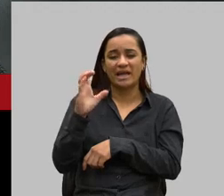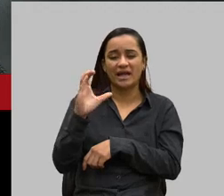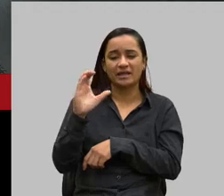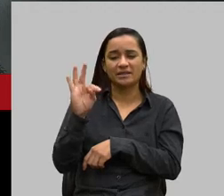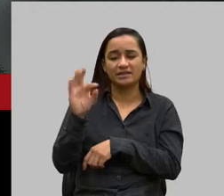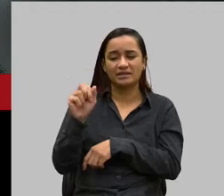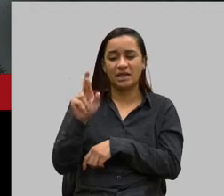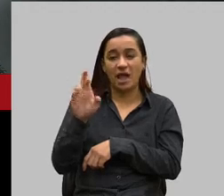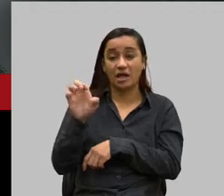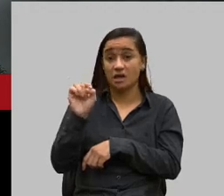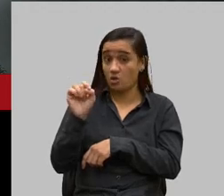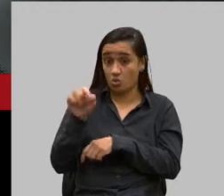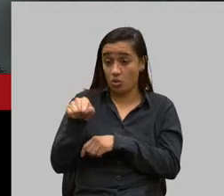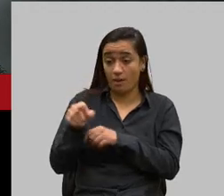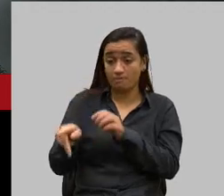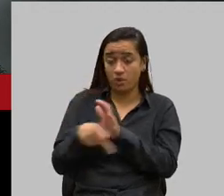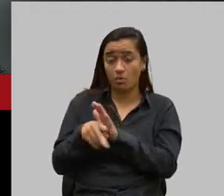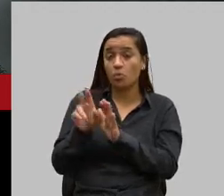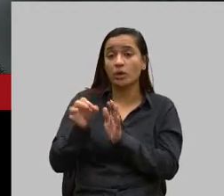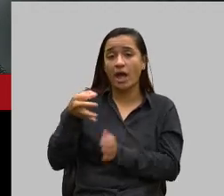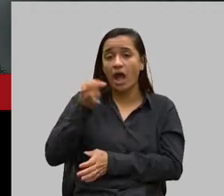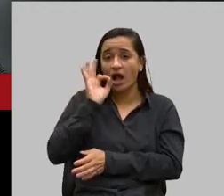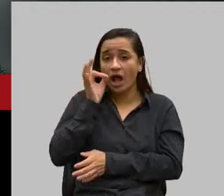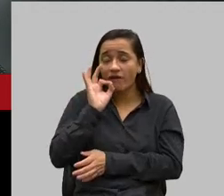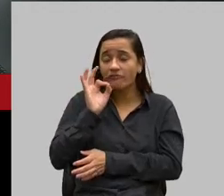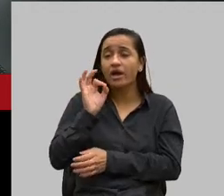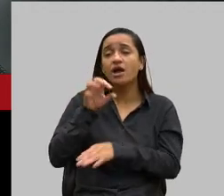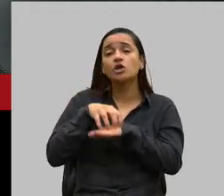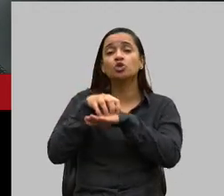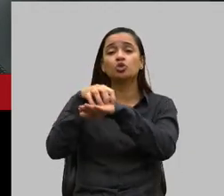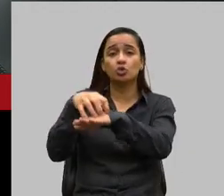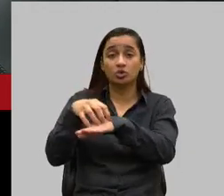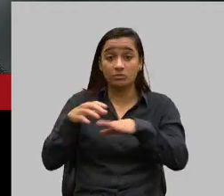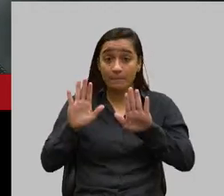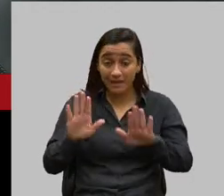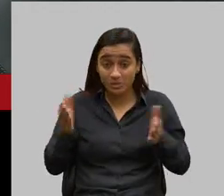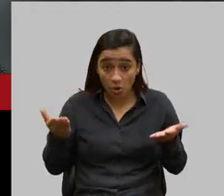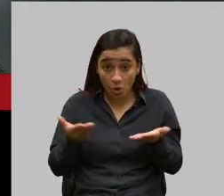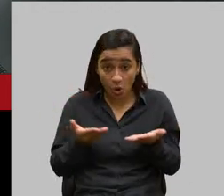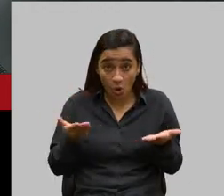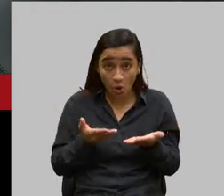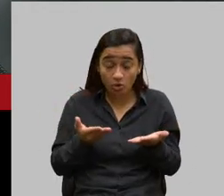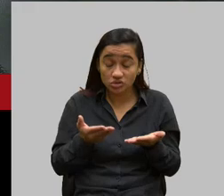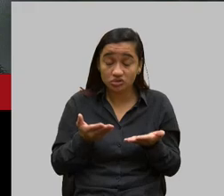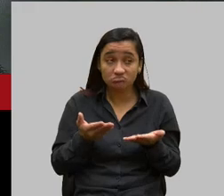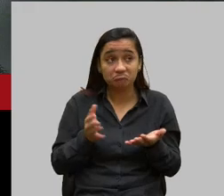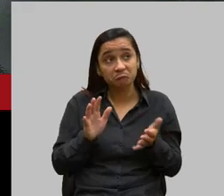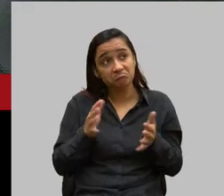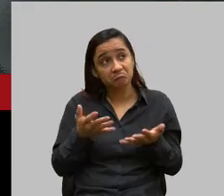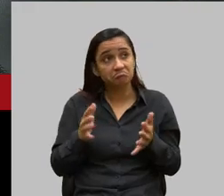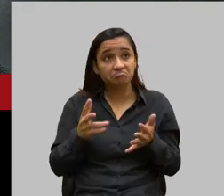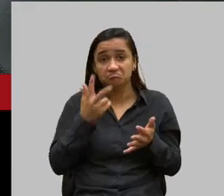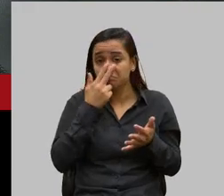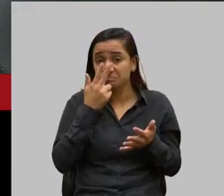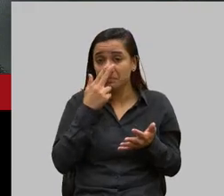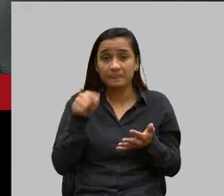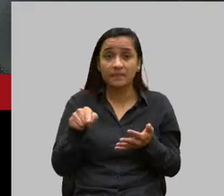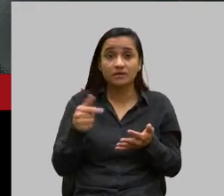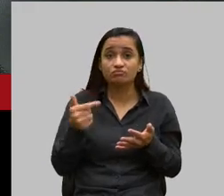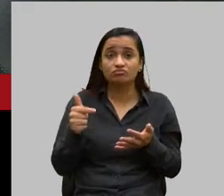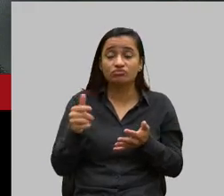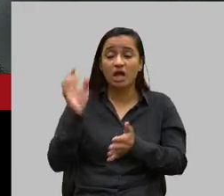café gourmet hoje praticamente um volume muito grande eh sem